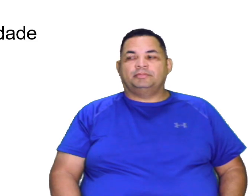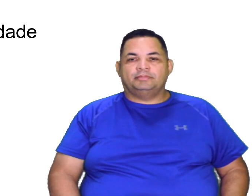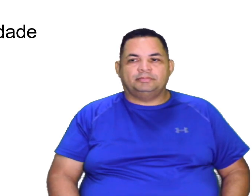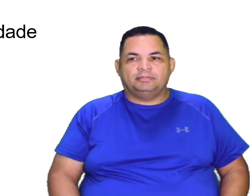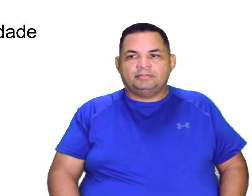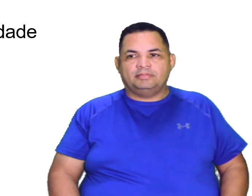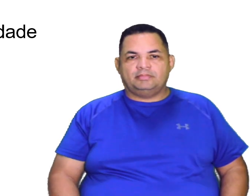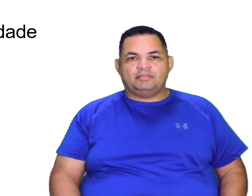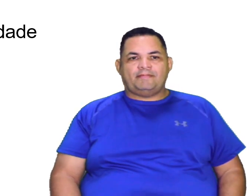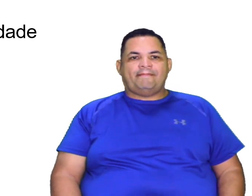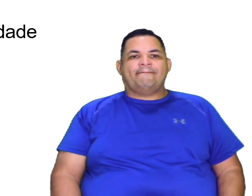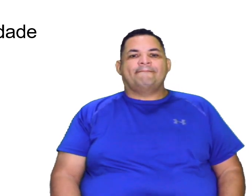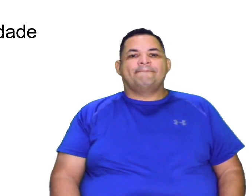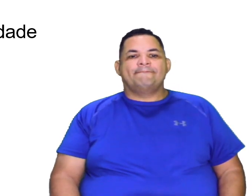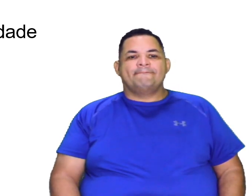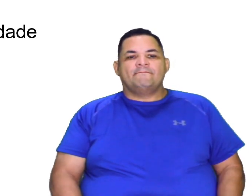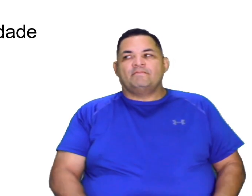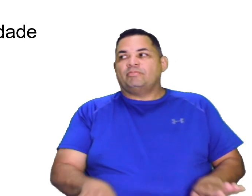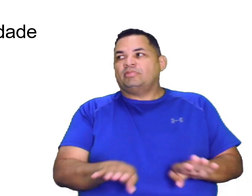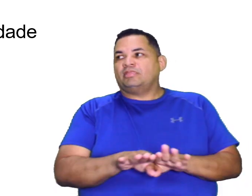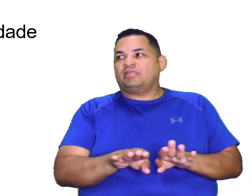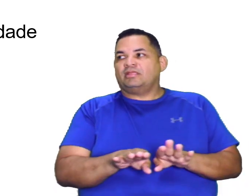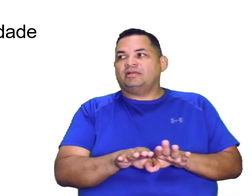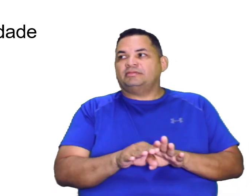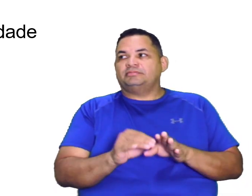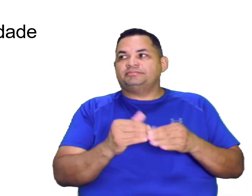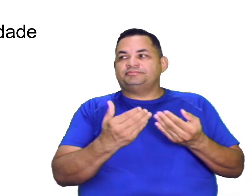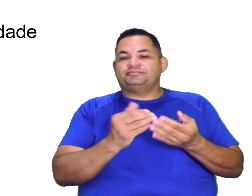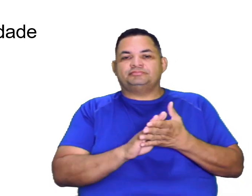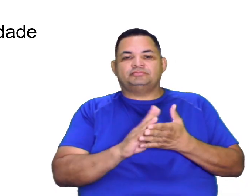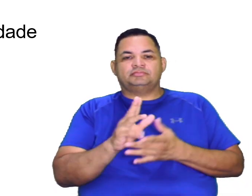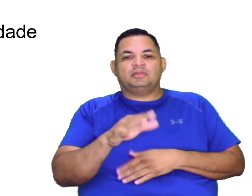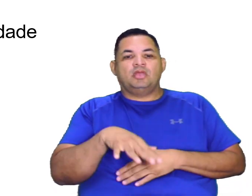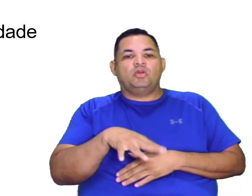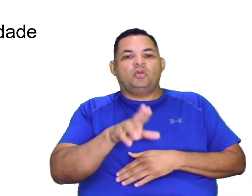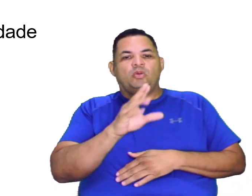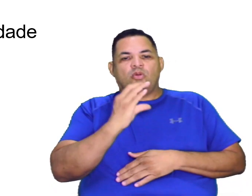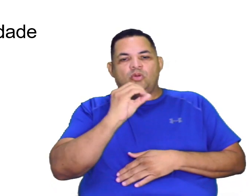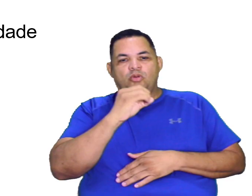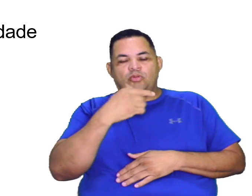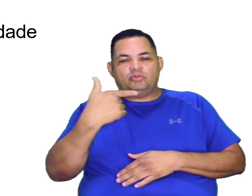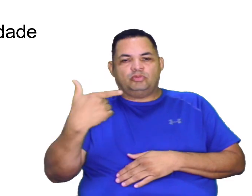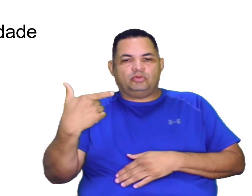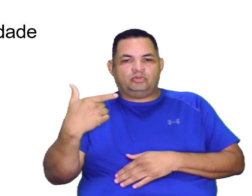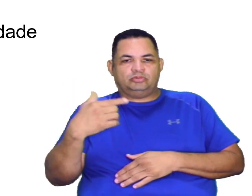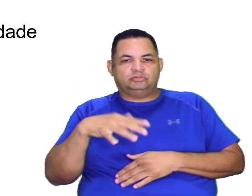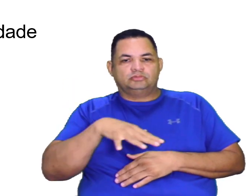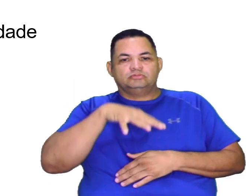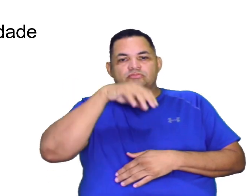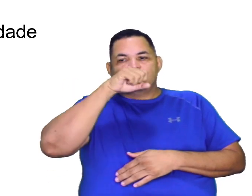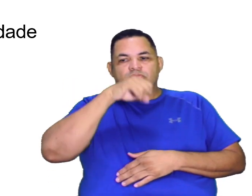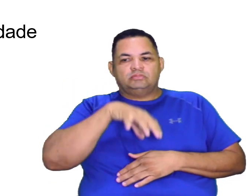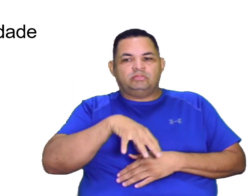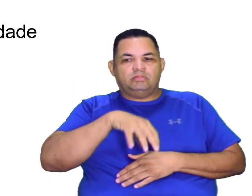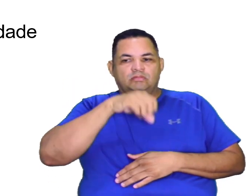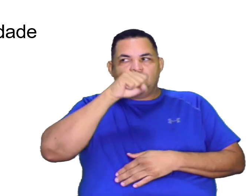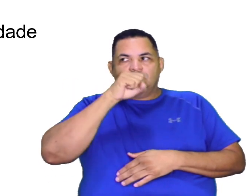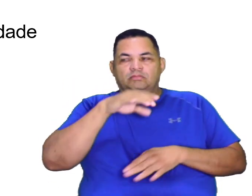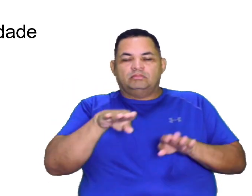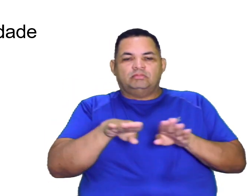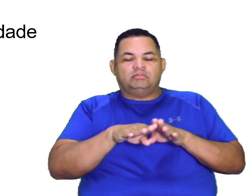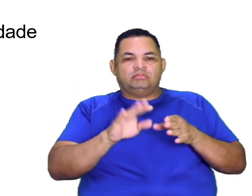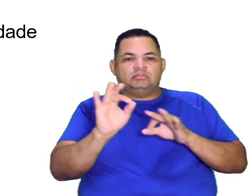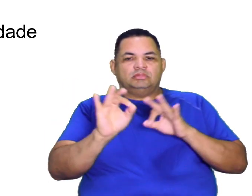Muito bem. Vai ter também a questão de um maior consumo de oxigênio, que vai ser medido para determinar a